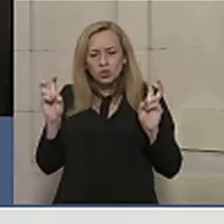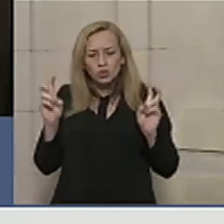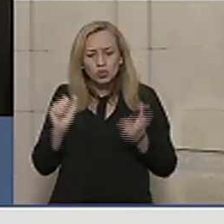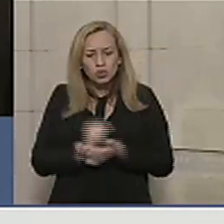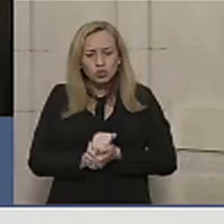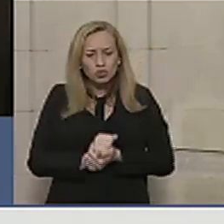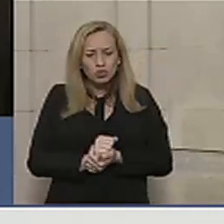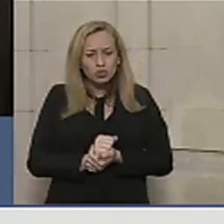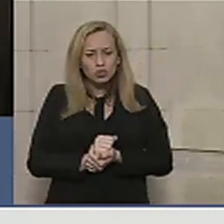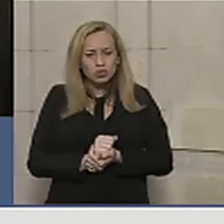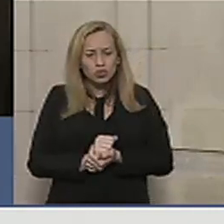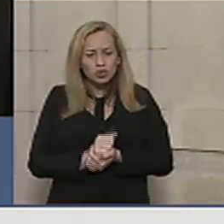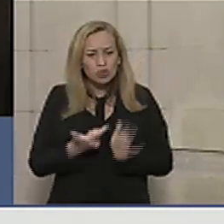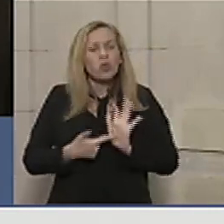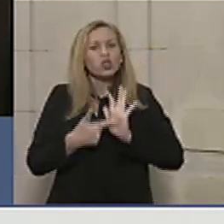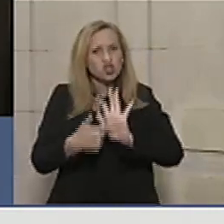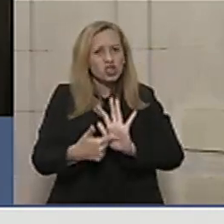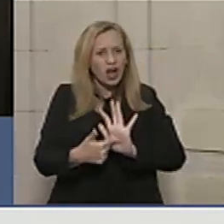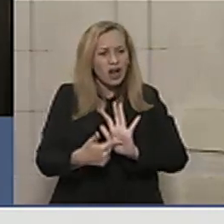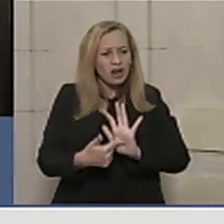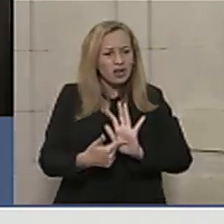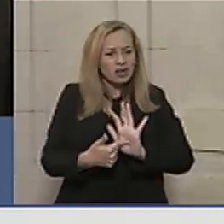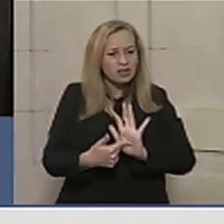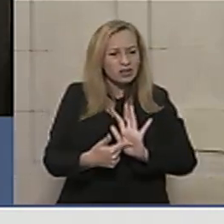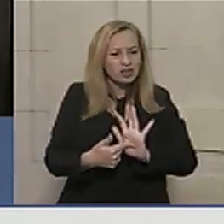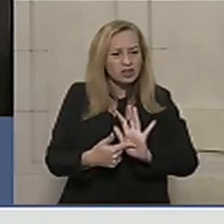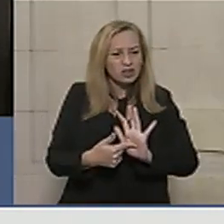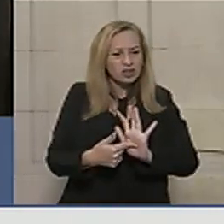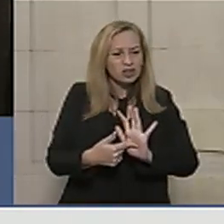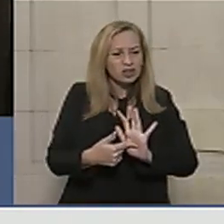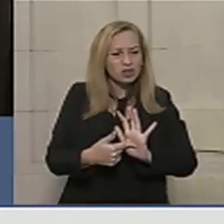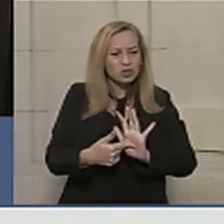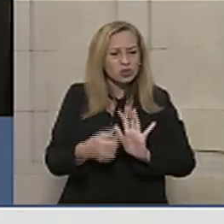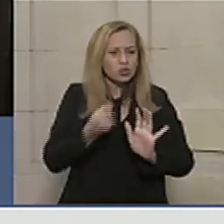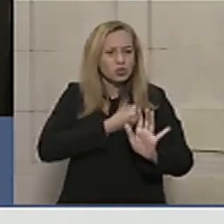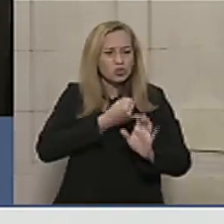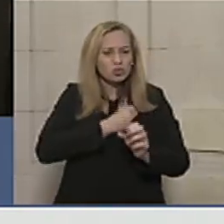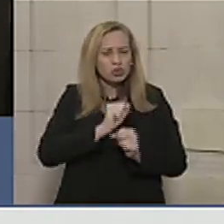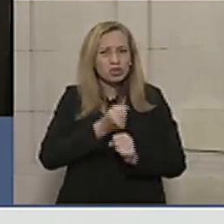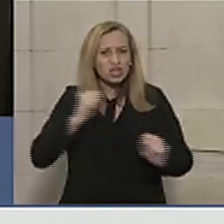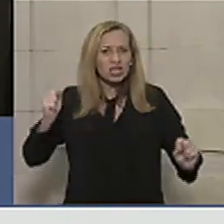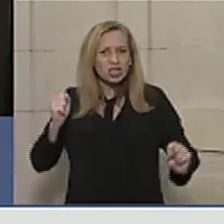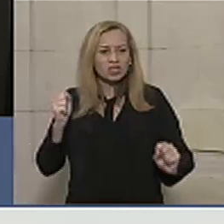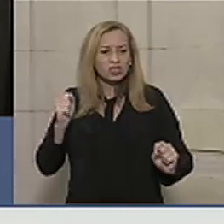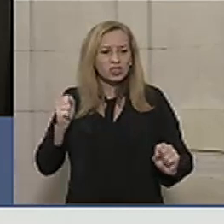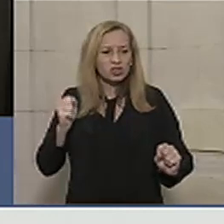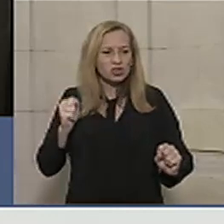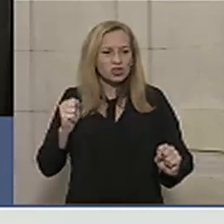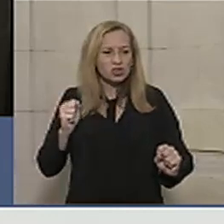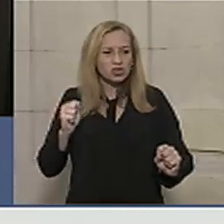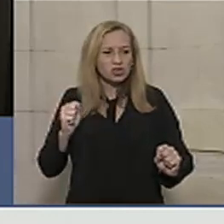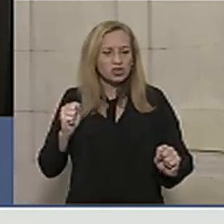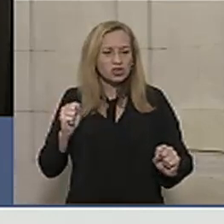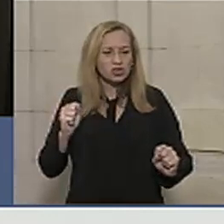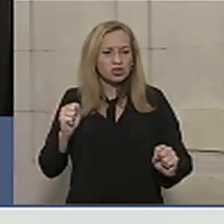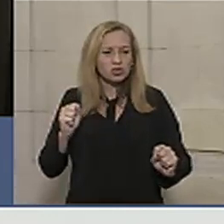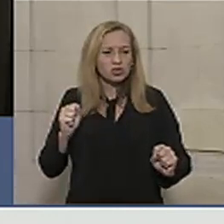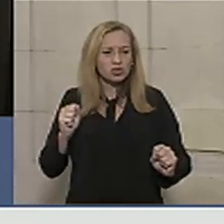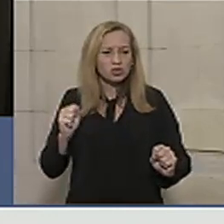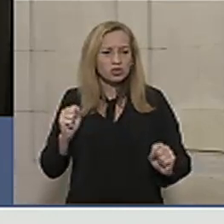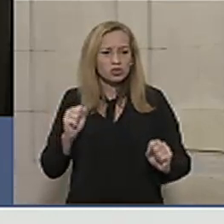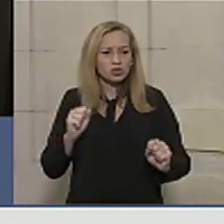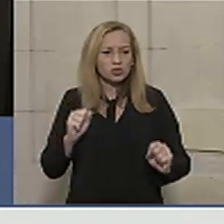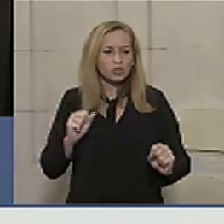para o alto nível a incidência alta, melhor corrigindo, dos fatos ali ocorridos no